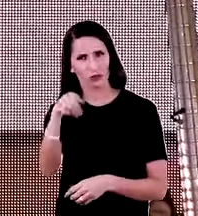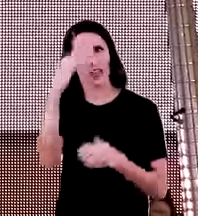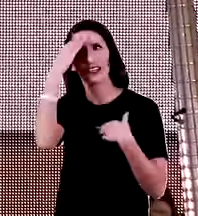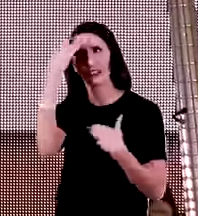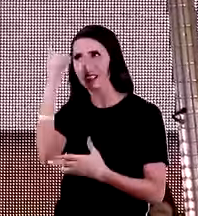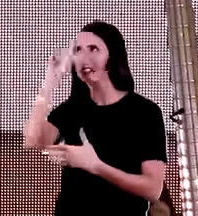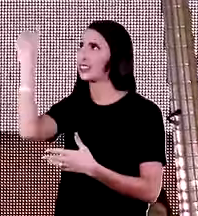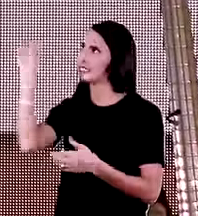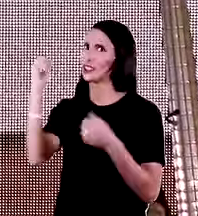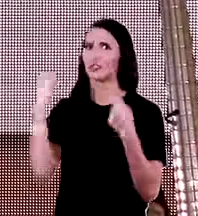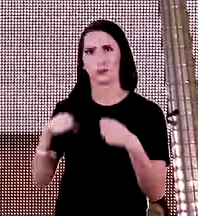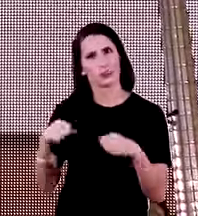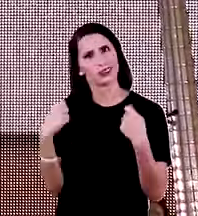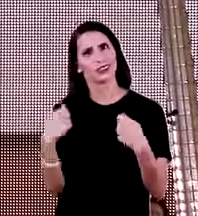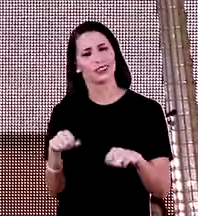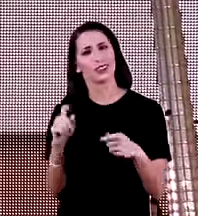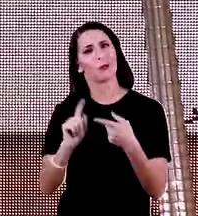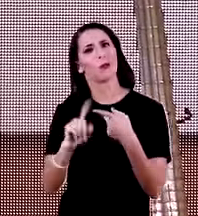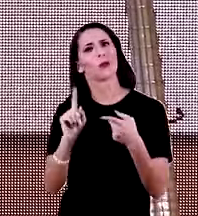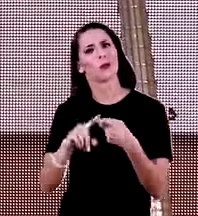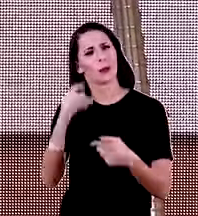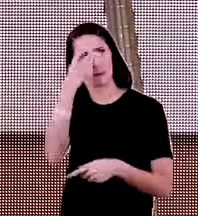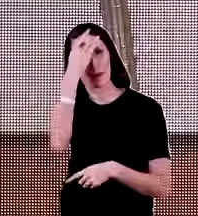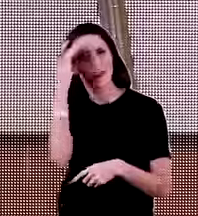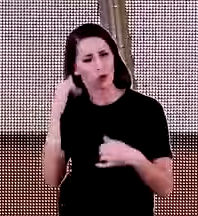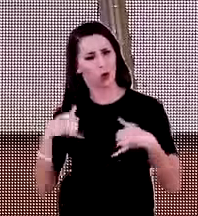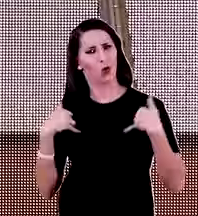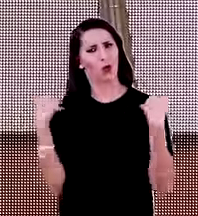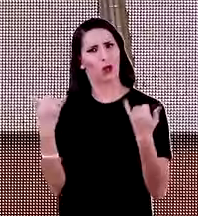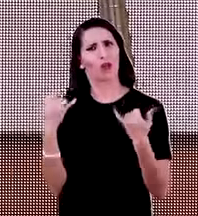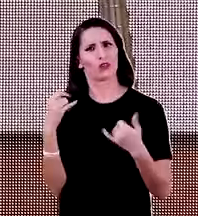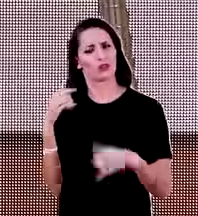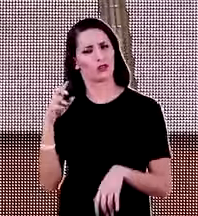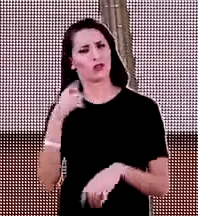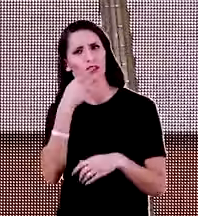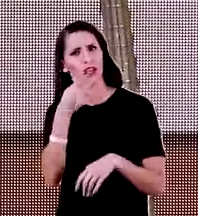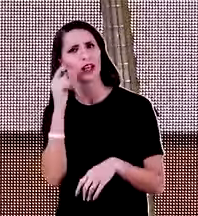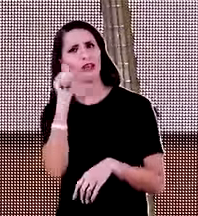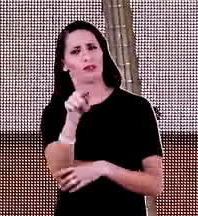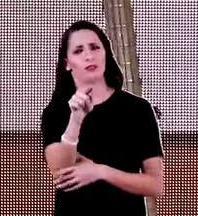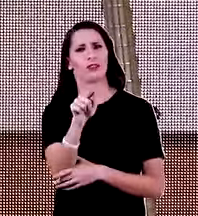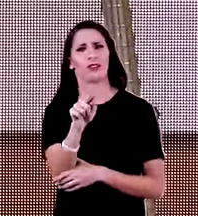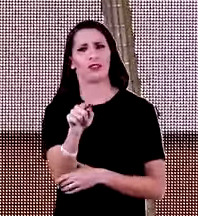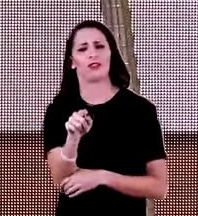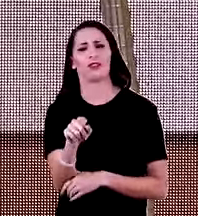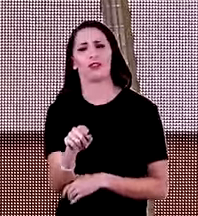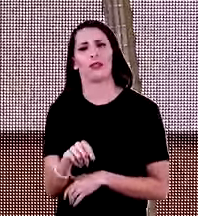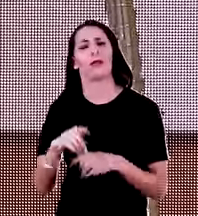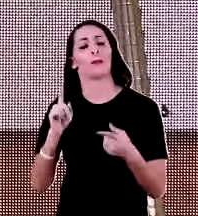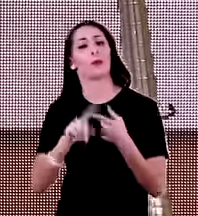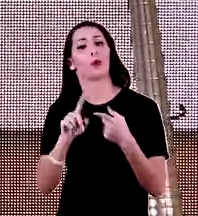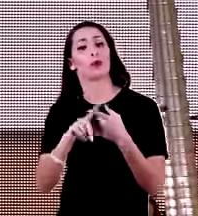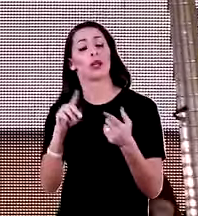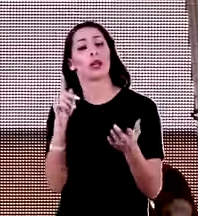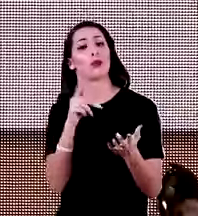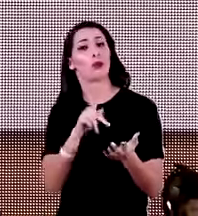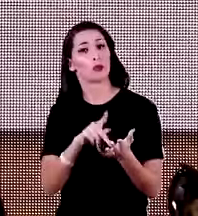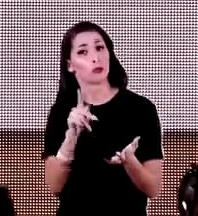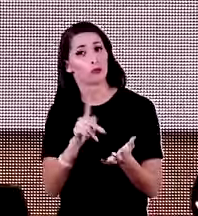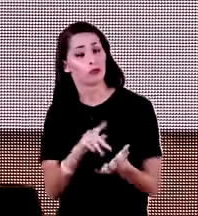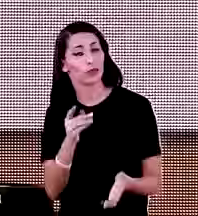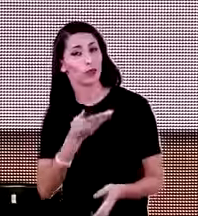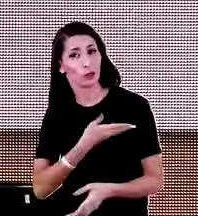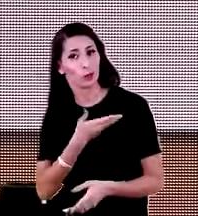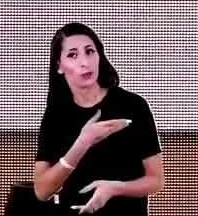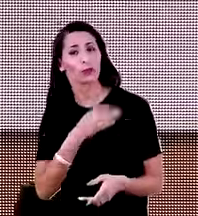ter coragem de dizer isso para tu. É ou não é, gente? Porque o amigo verdadeiro, ele sabe o que precisa falar e fazer na hora